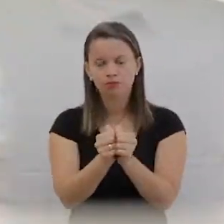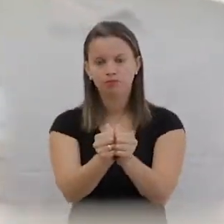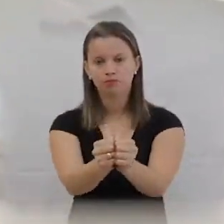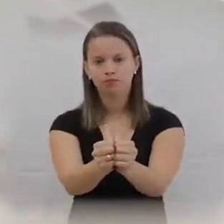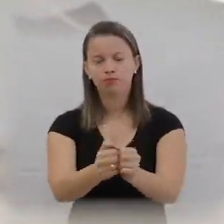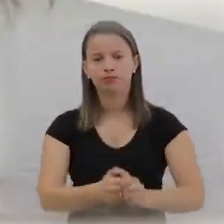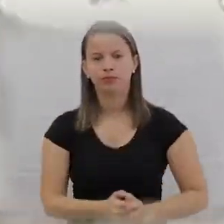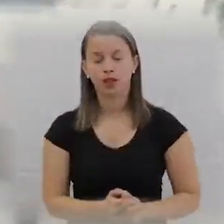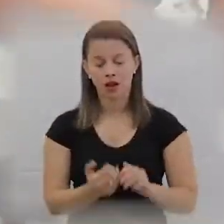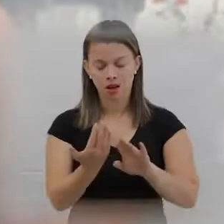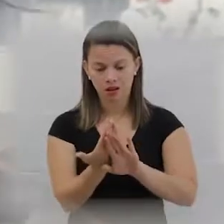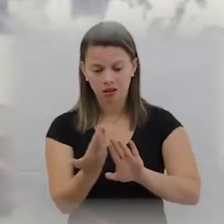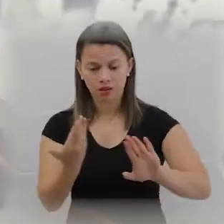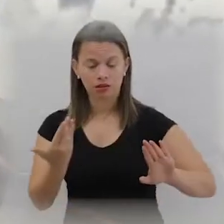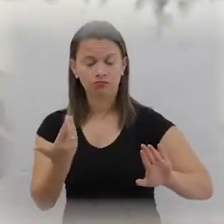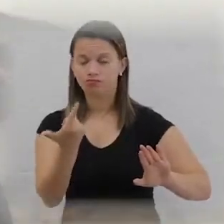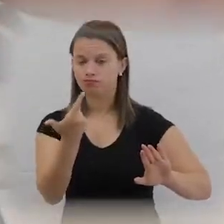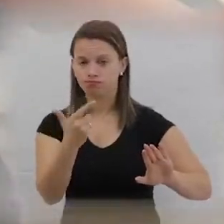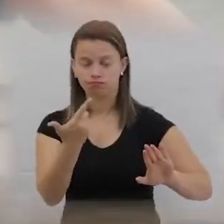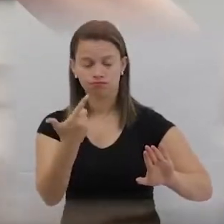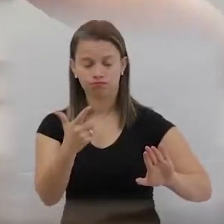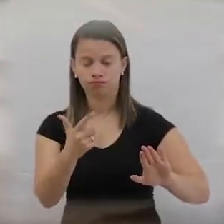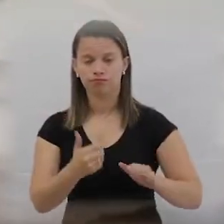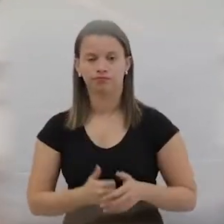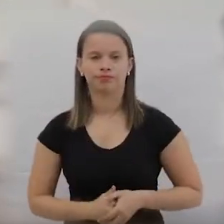tem separação, tem